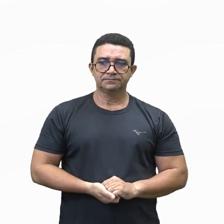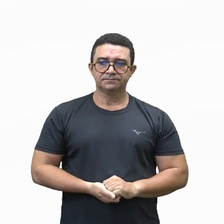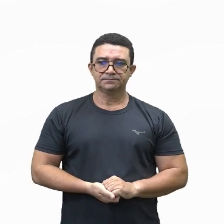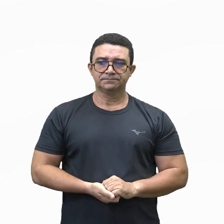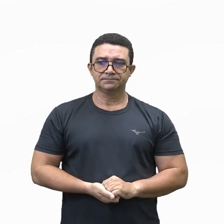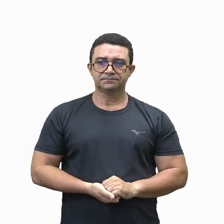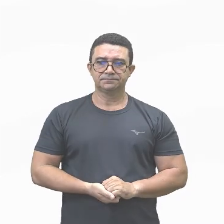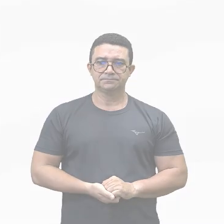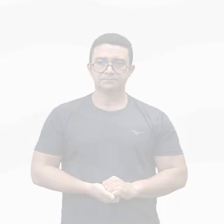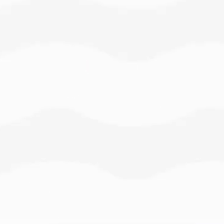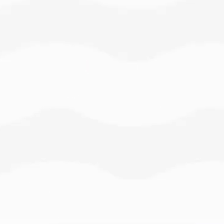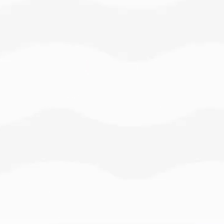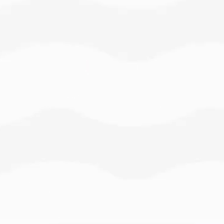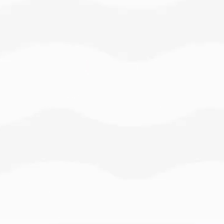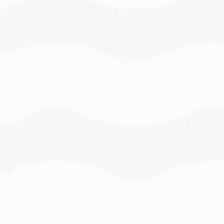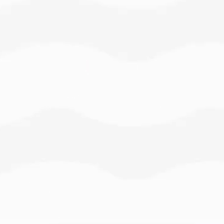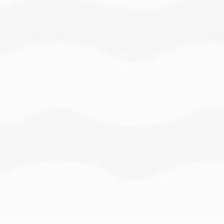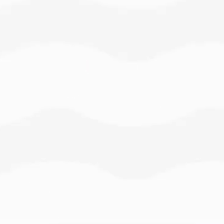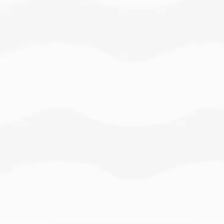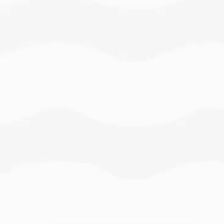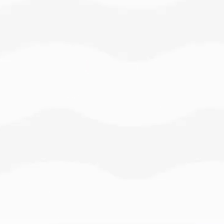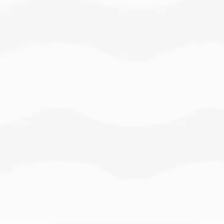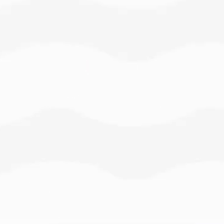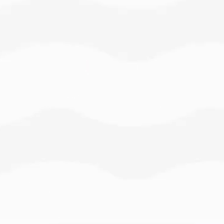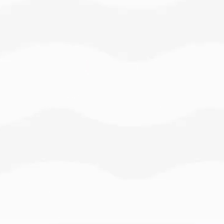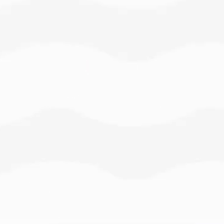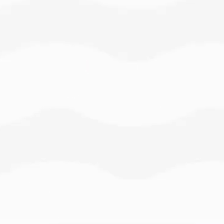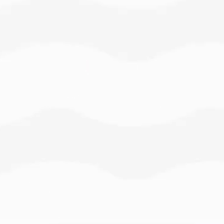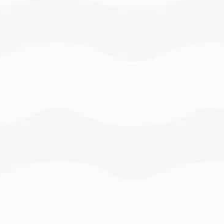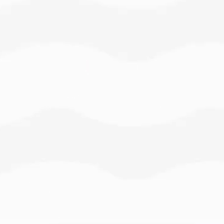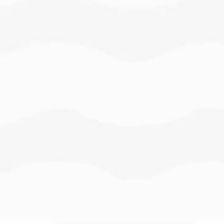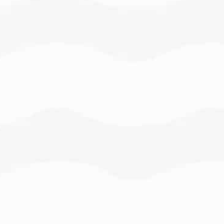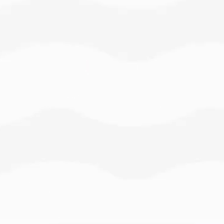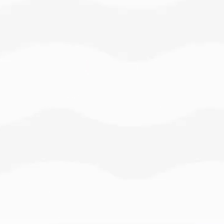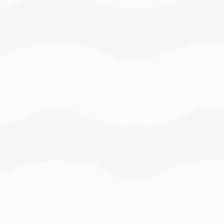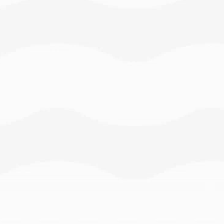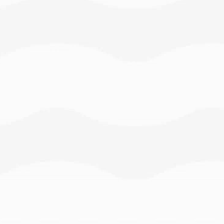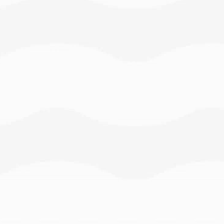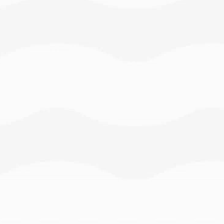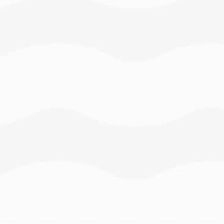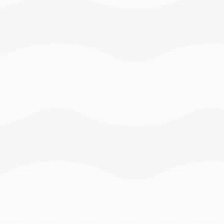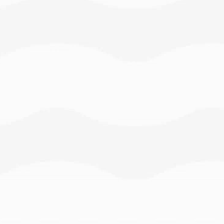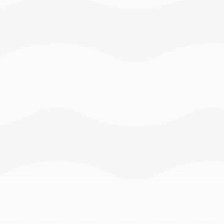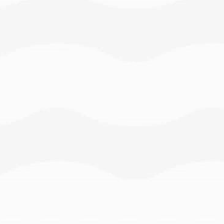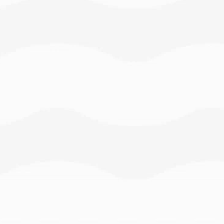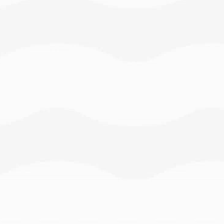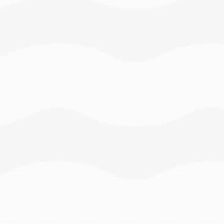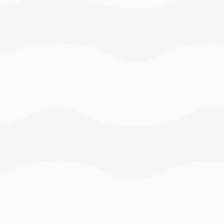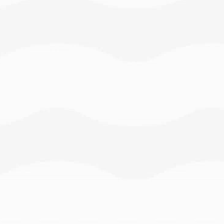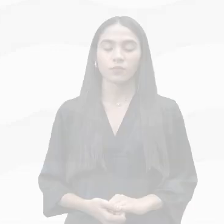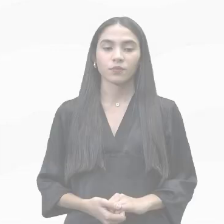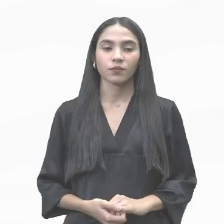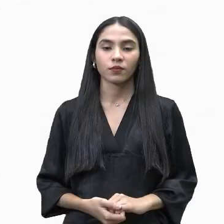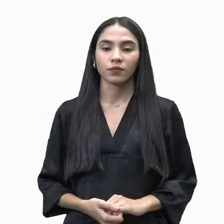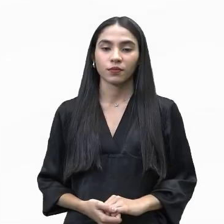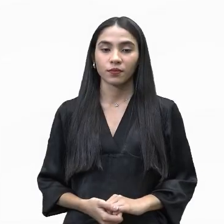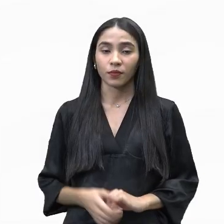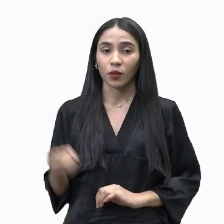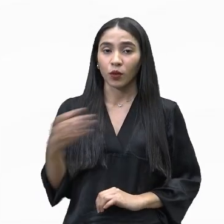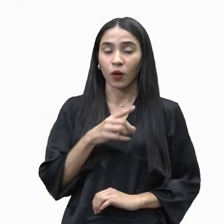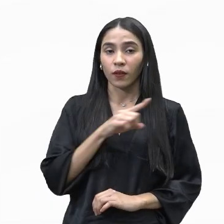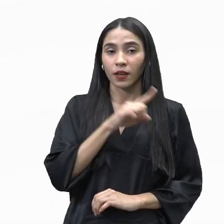pela primeira vez às mulheres numa colônia no sul da Austrália, atual Nova